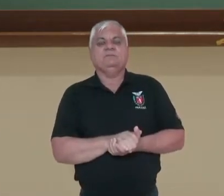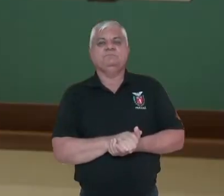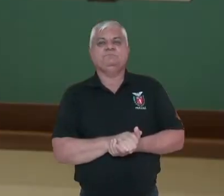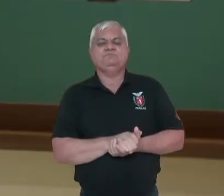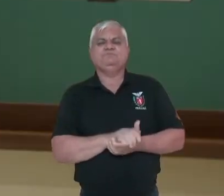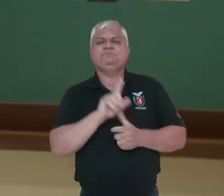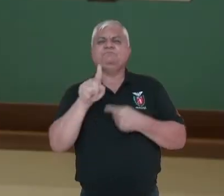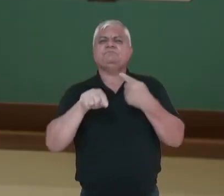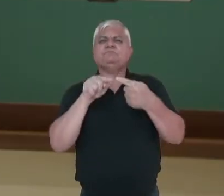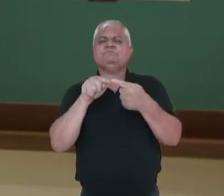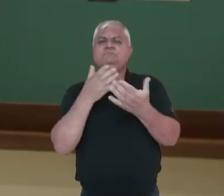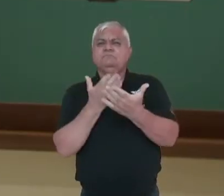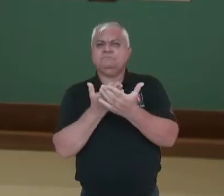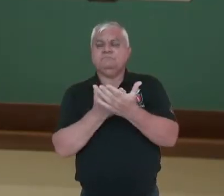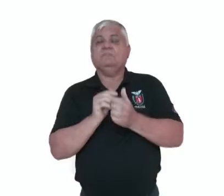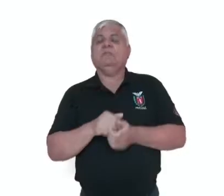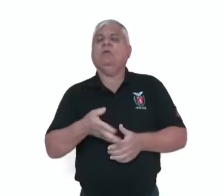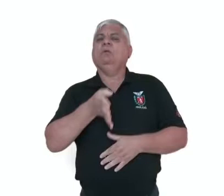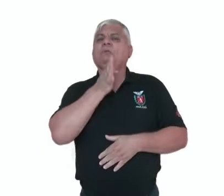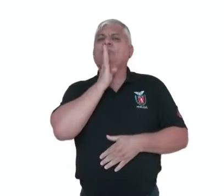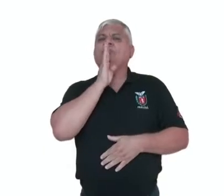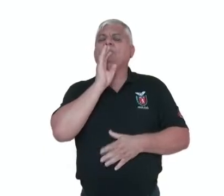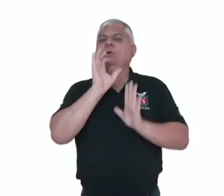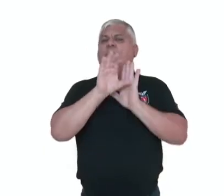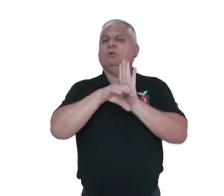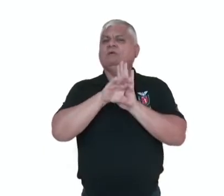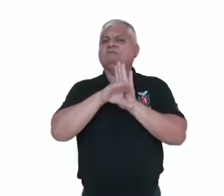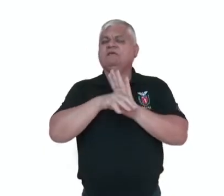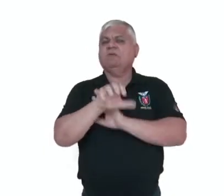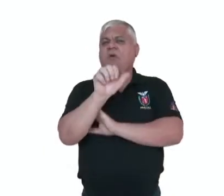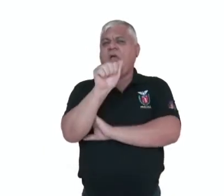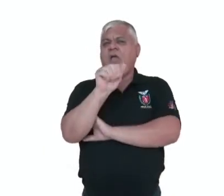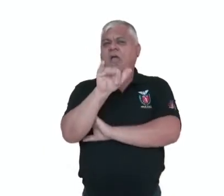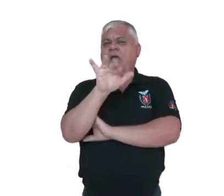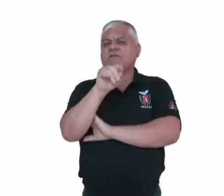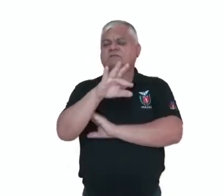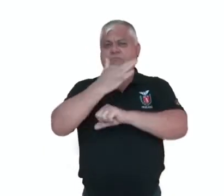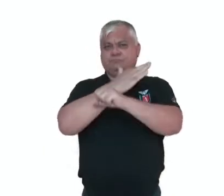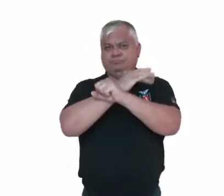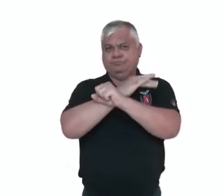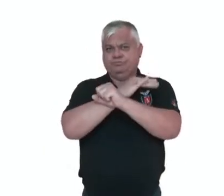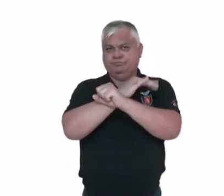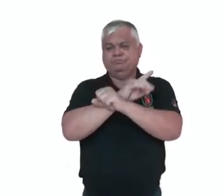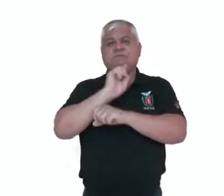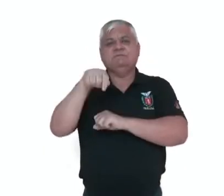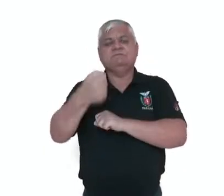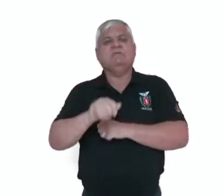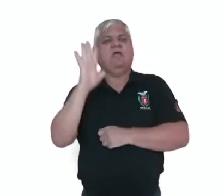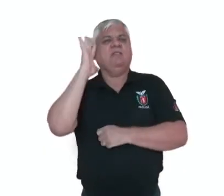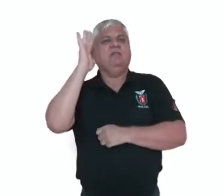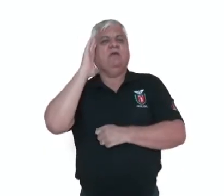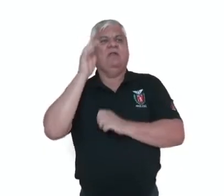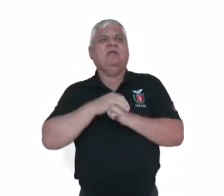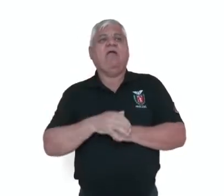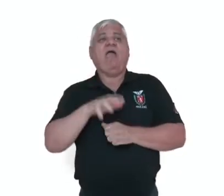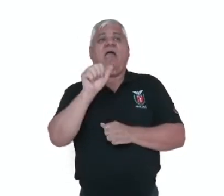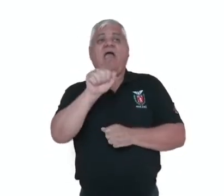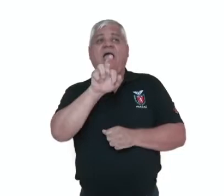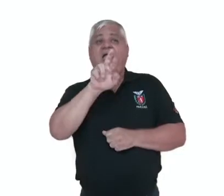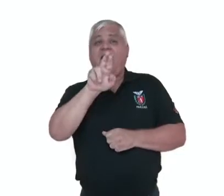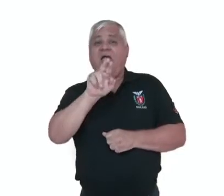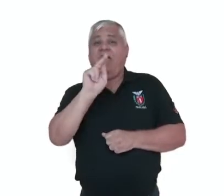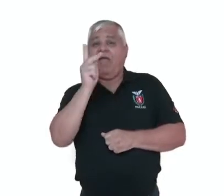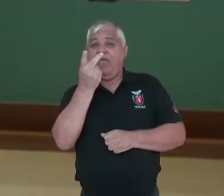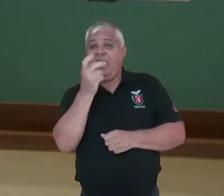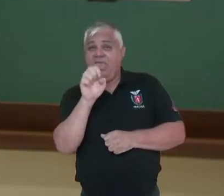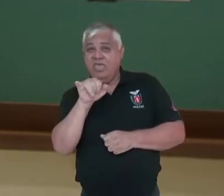Então, os objetivos dessa aula: conhecer o conceito de ácidos segundo a teoria de Arrhenius, classificar os ácidos de Arrhenius e praticar